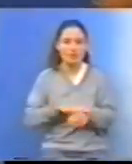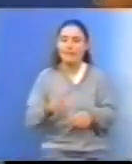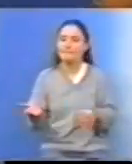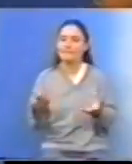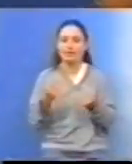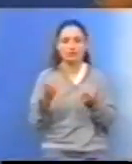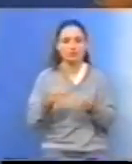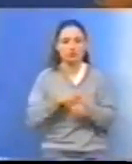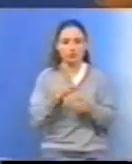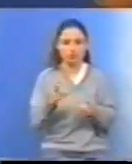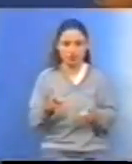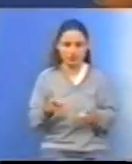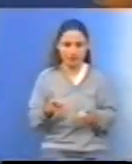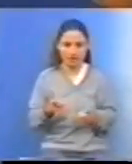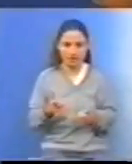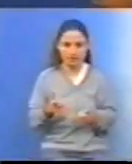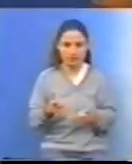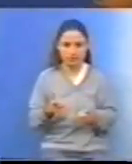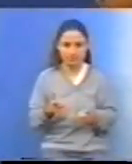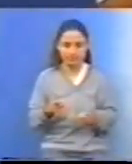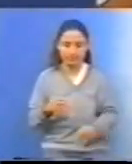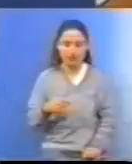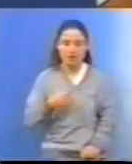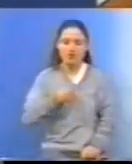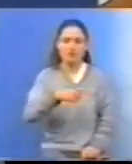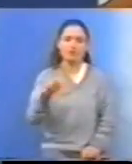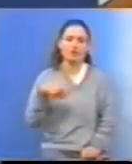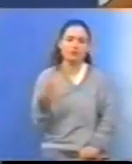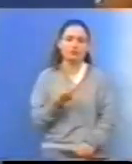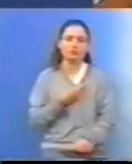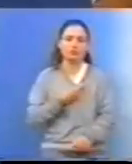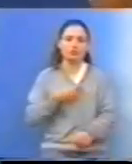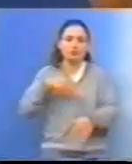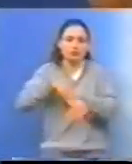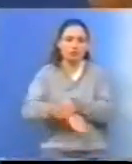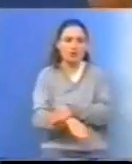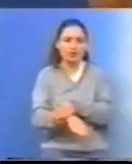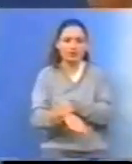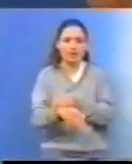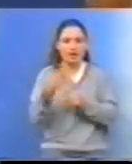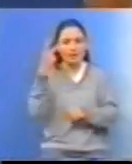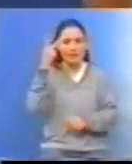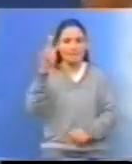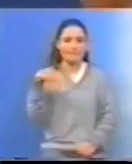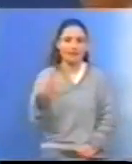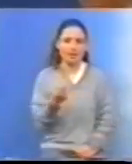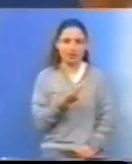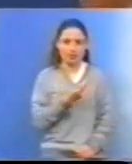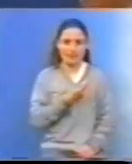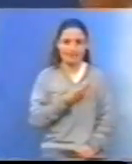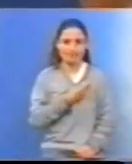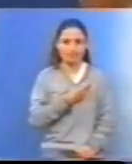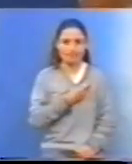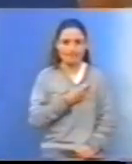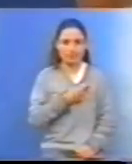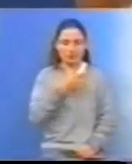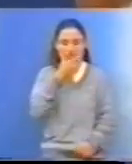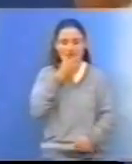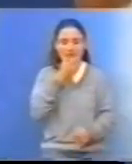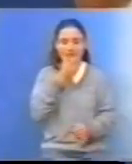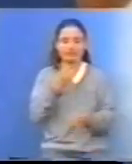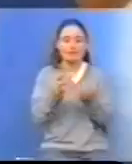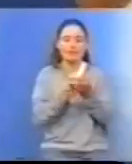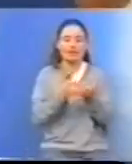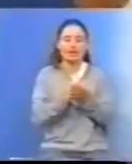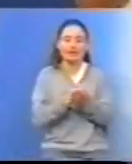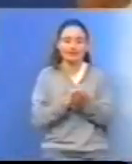A primeira mulher que me visse. Não foi possível, porém... Bola para frente, como o Padre Léo falou hoje, eu